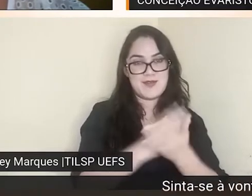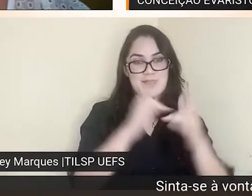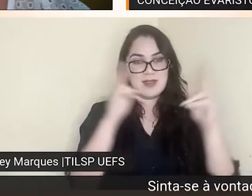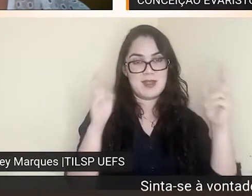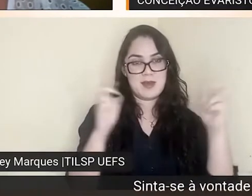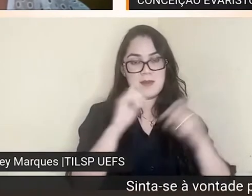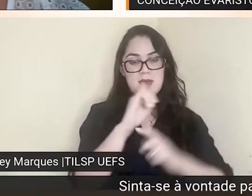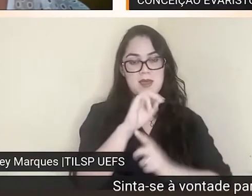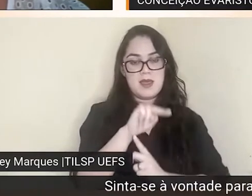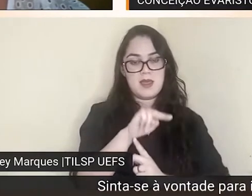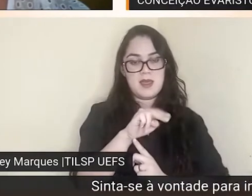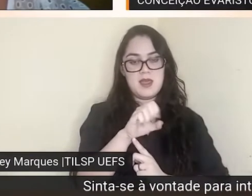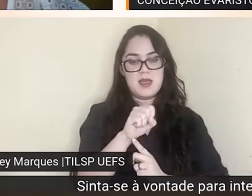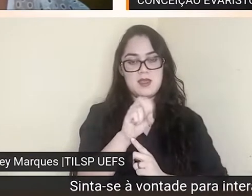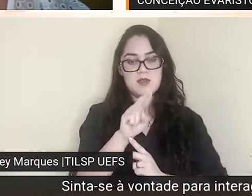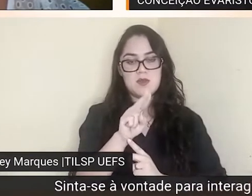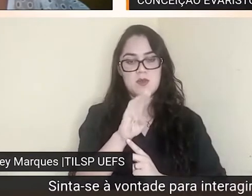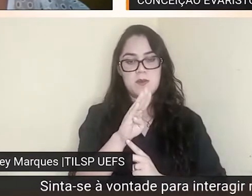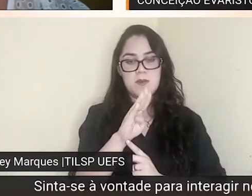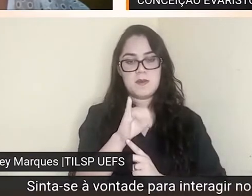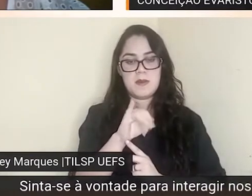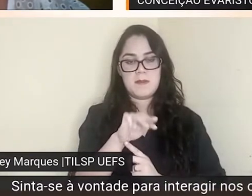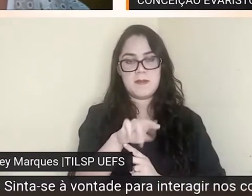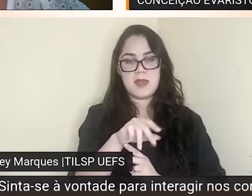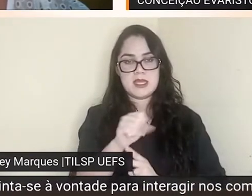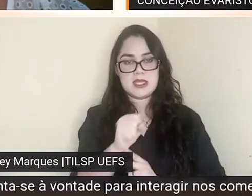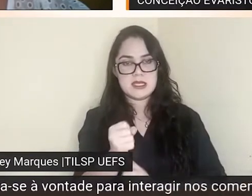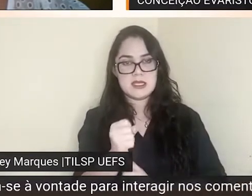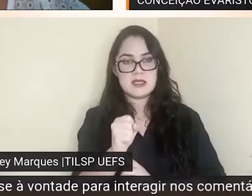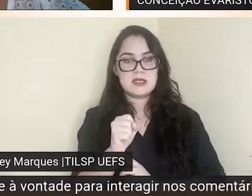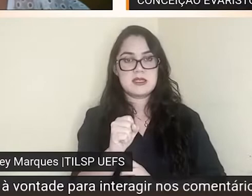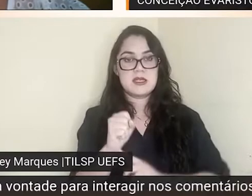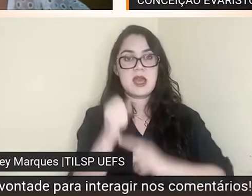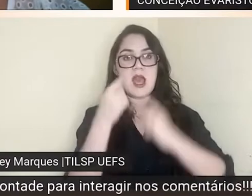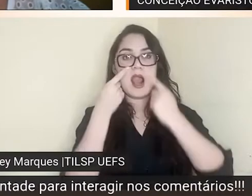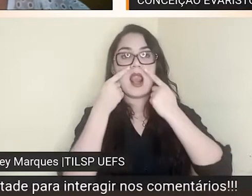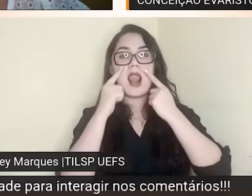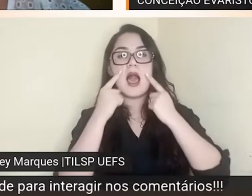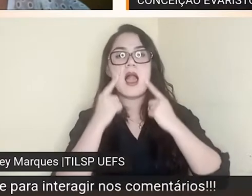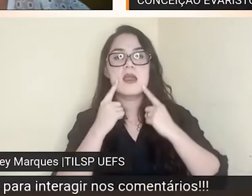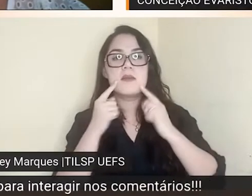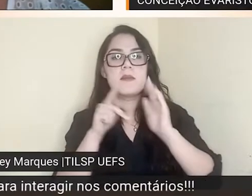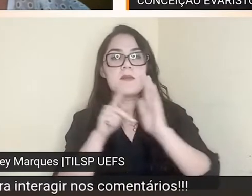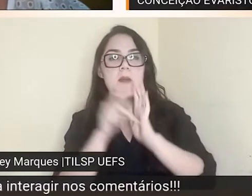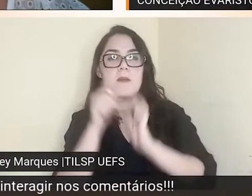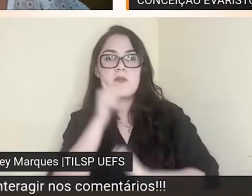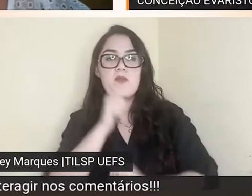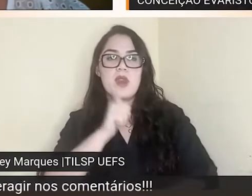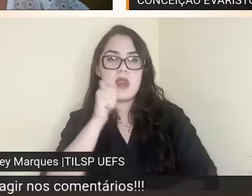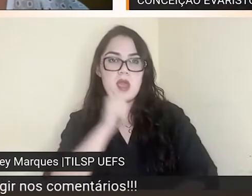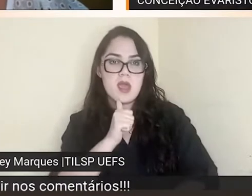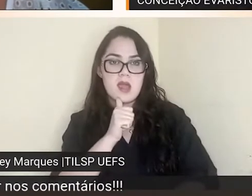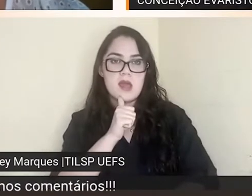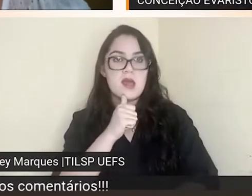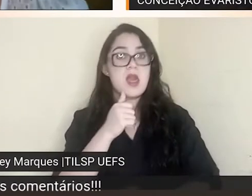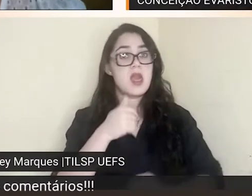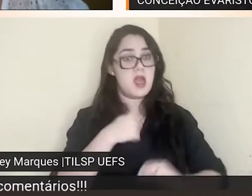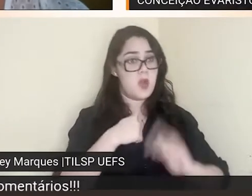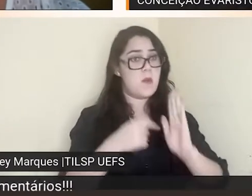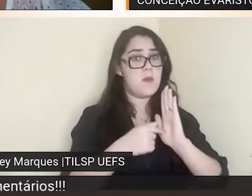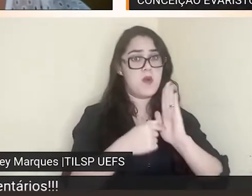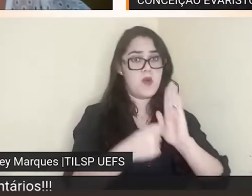conto, eu trago pessoas reais, justamente para confundir a quem lê.